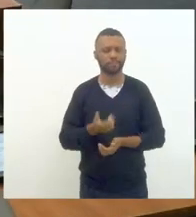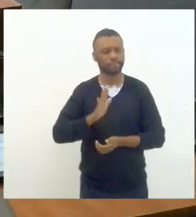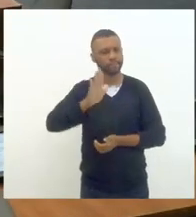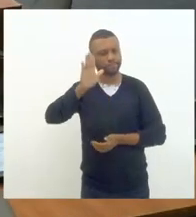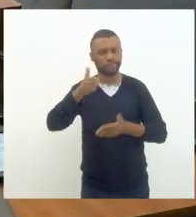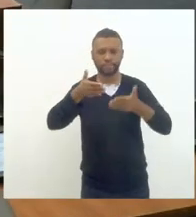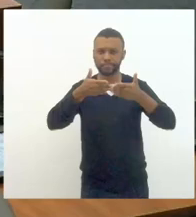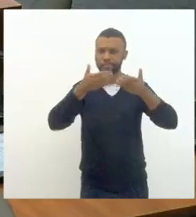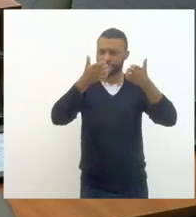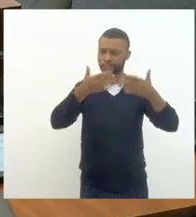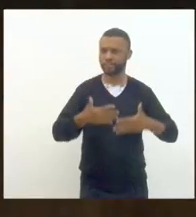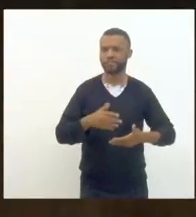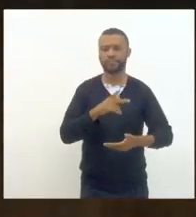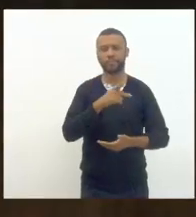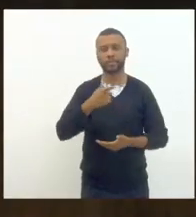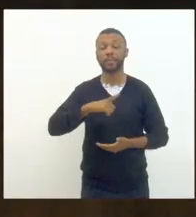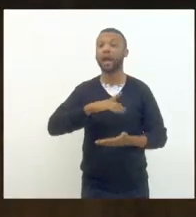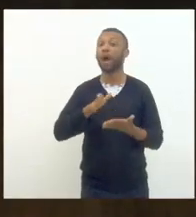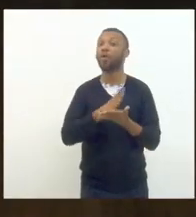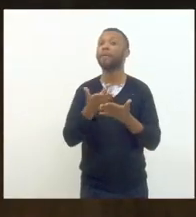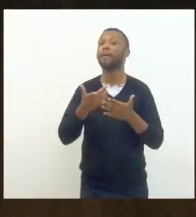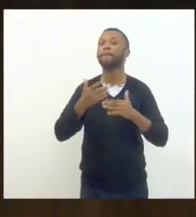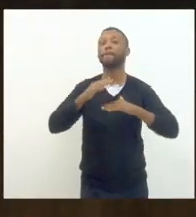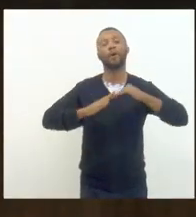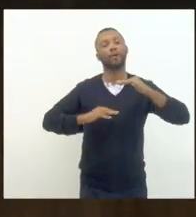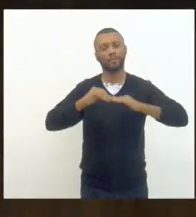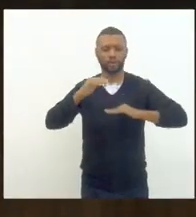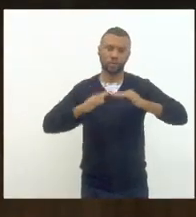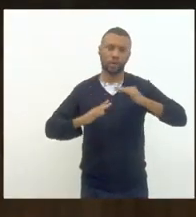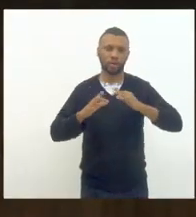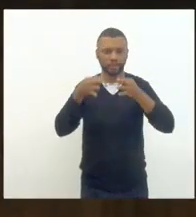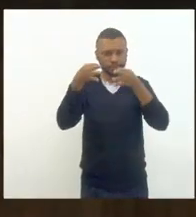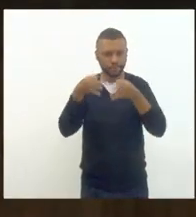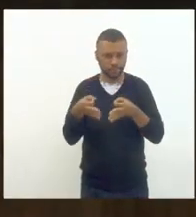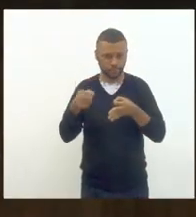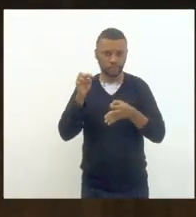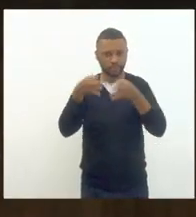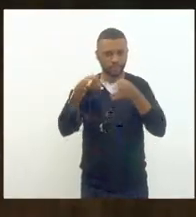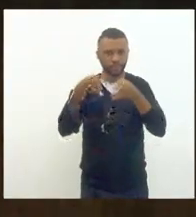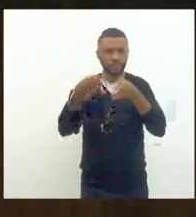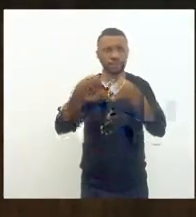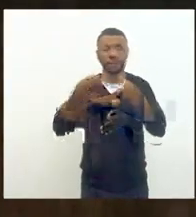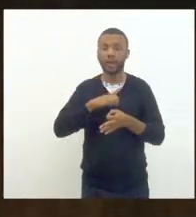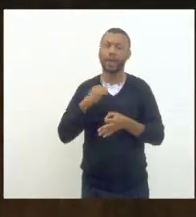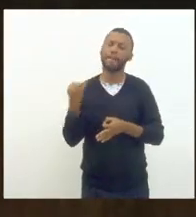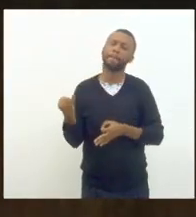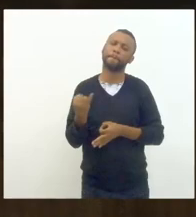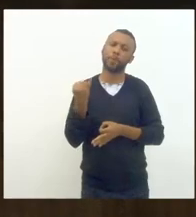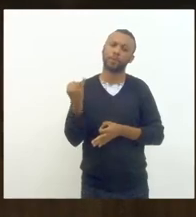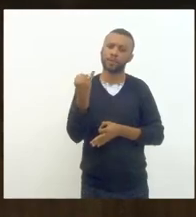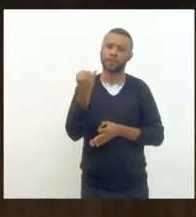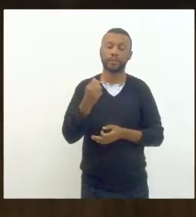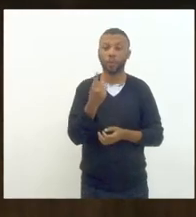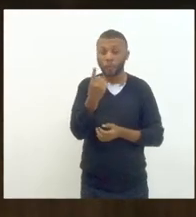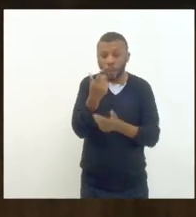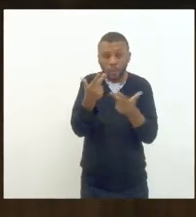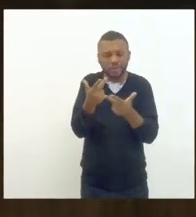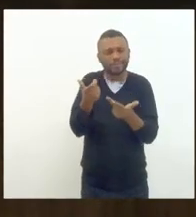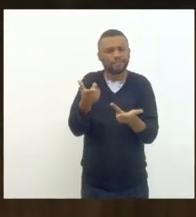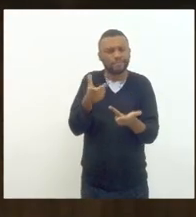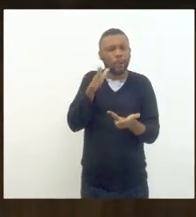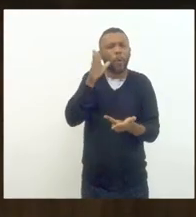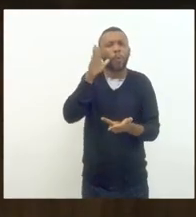presidente, existem profissões que realmente têm extrema importância e um fato